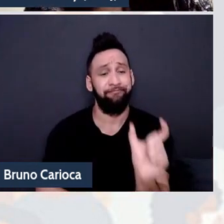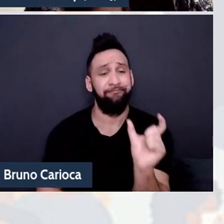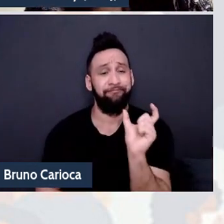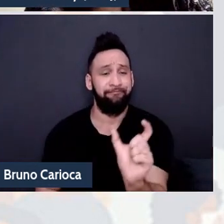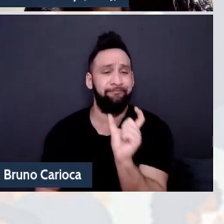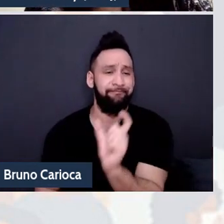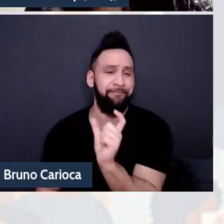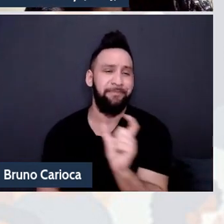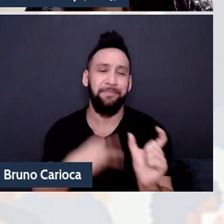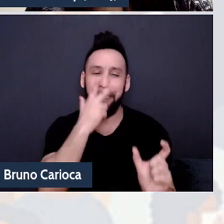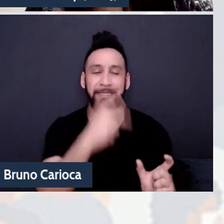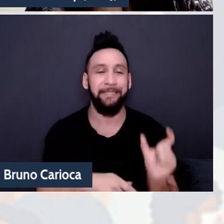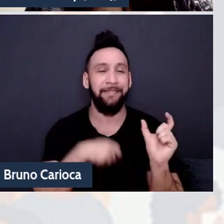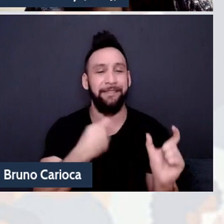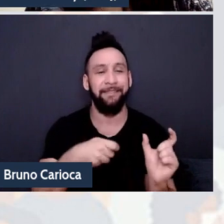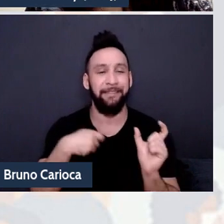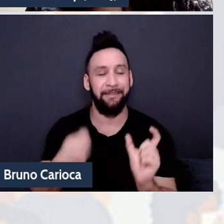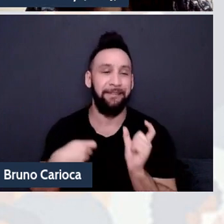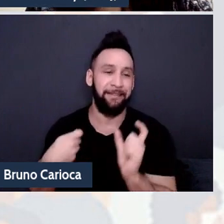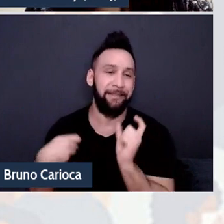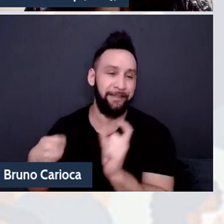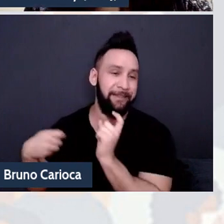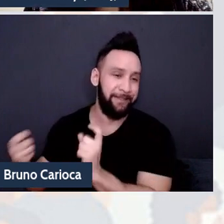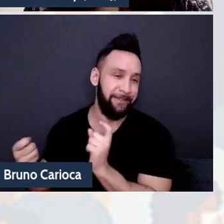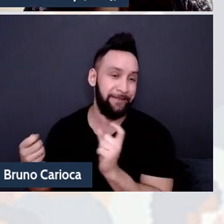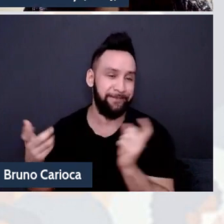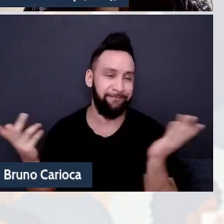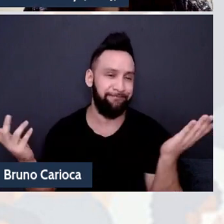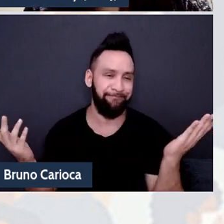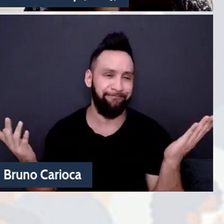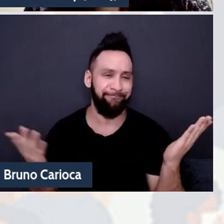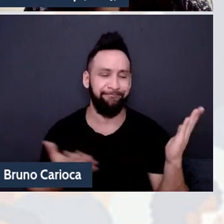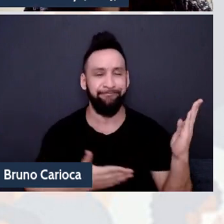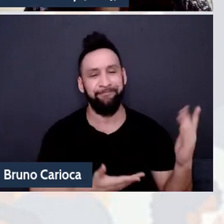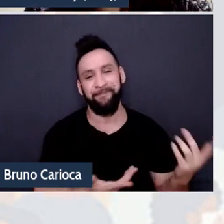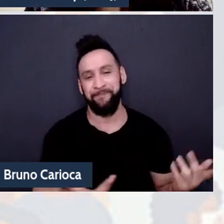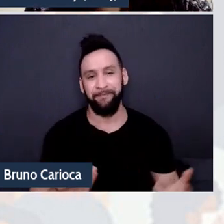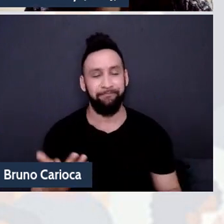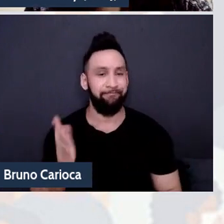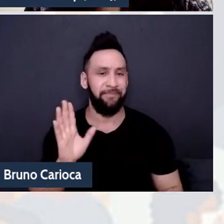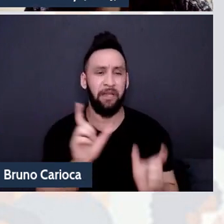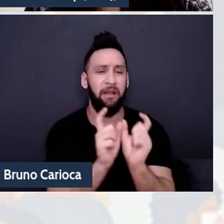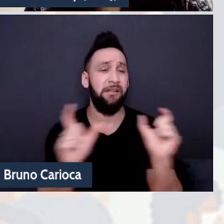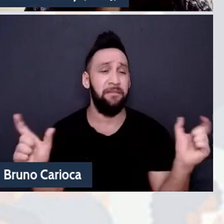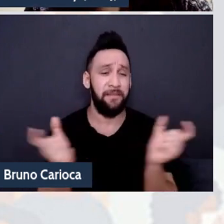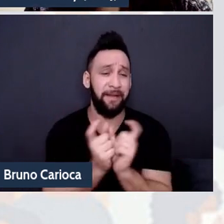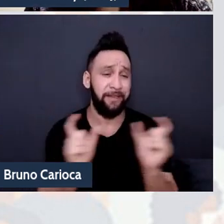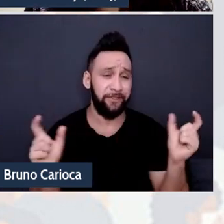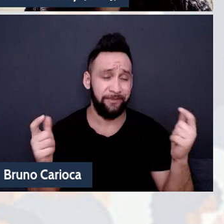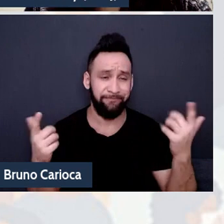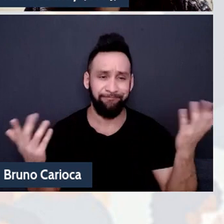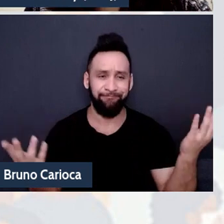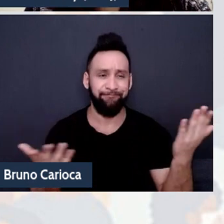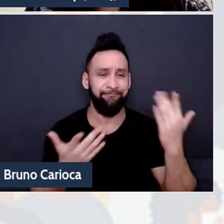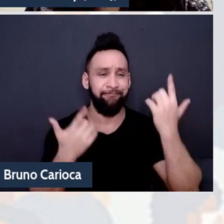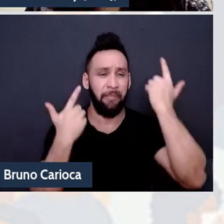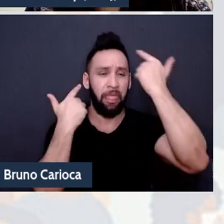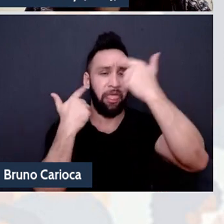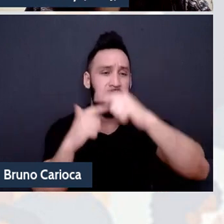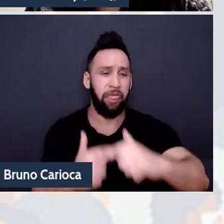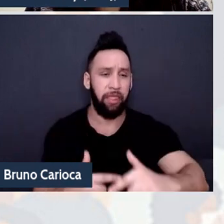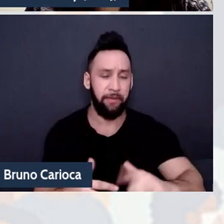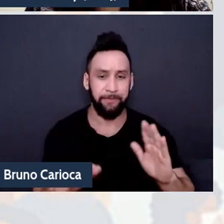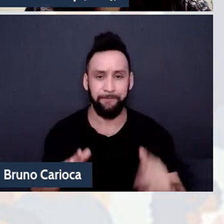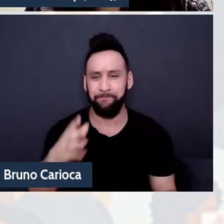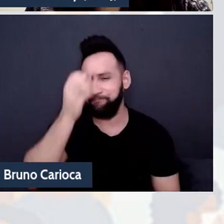A gramática pela gramática, né? Então, por exemplo, esse eixo, né? Eu não lembro de que ano é, se eu não me engano,